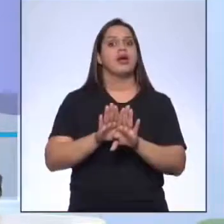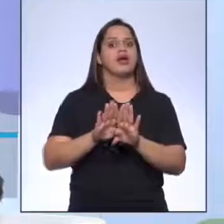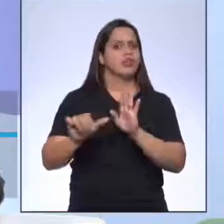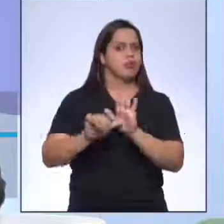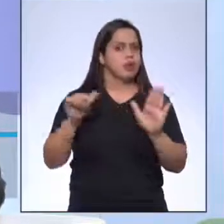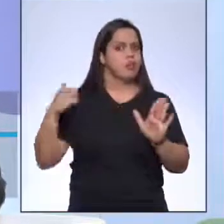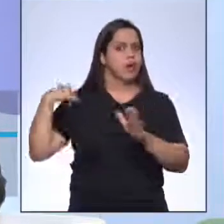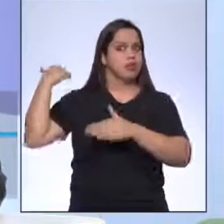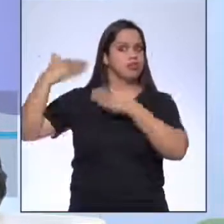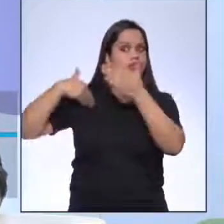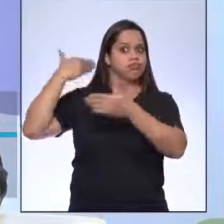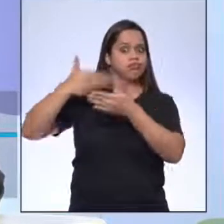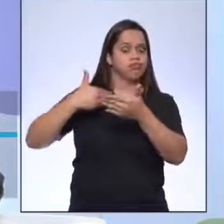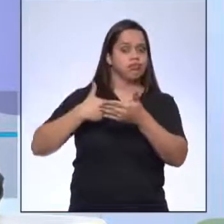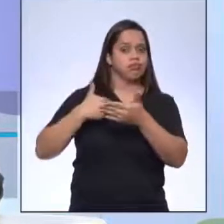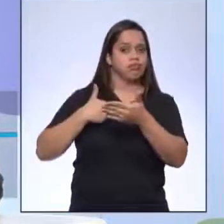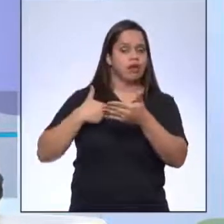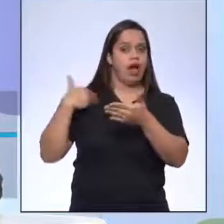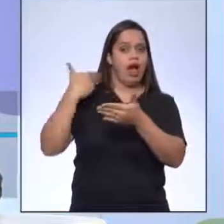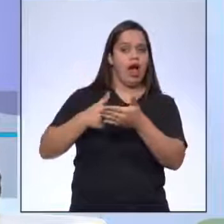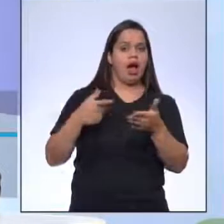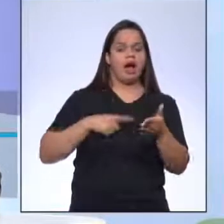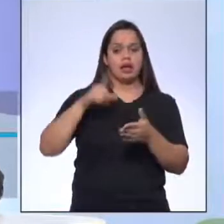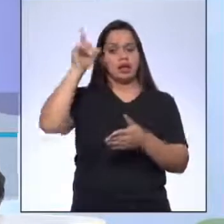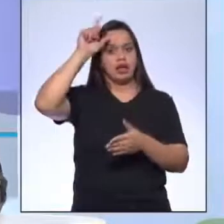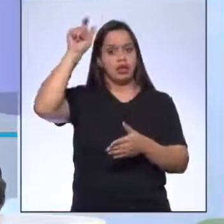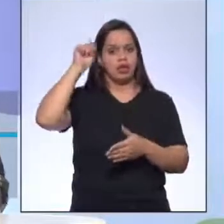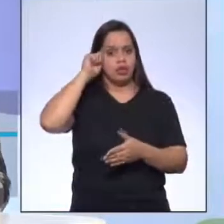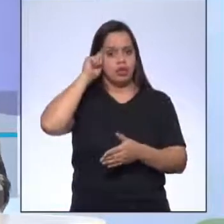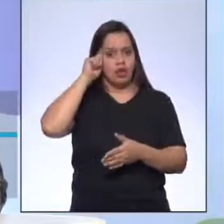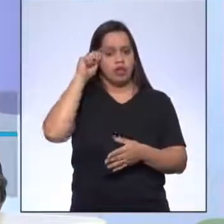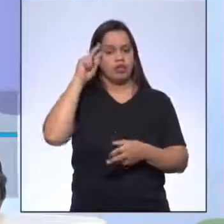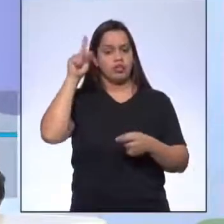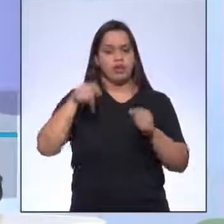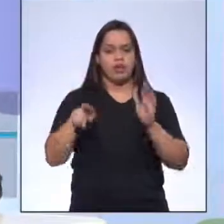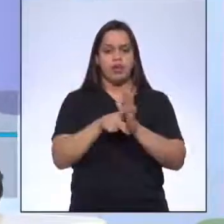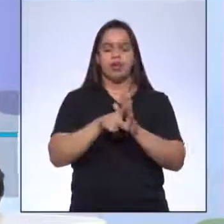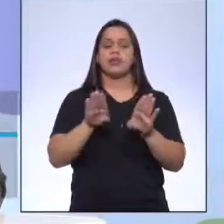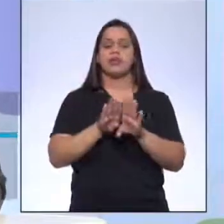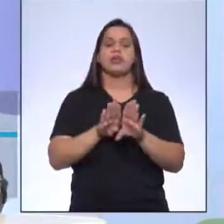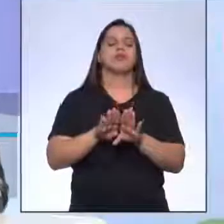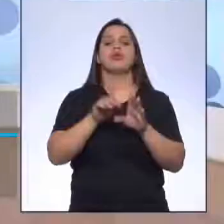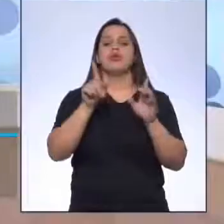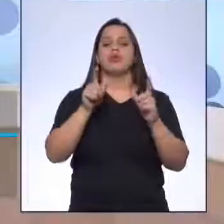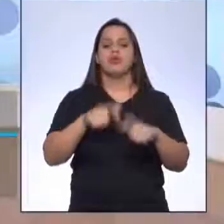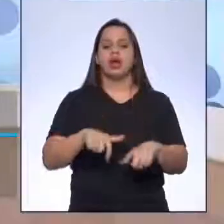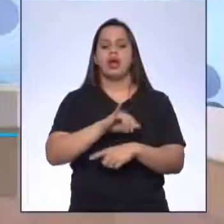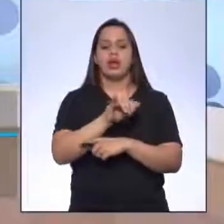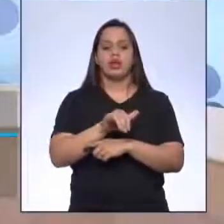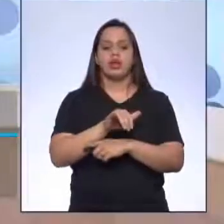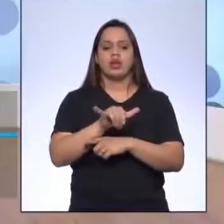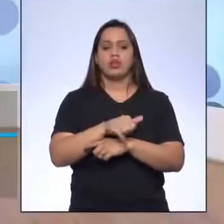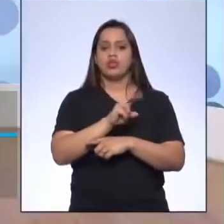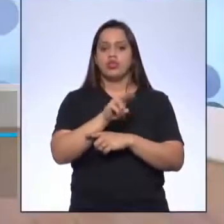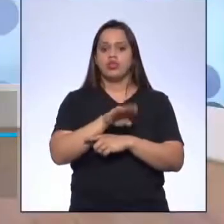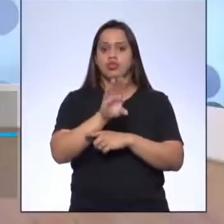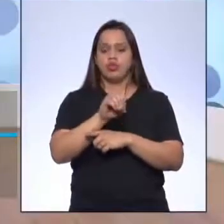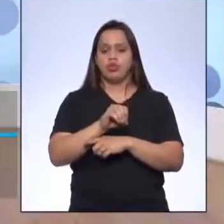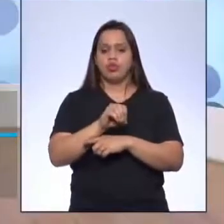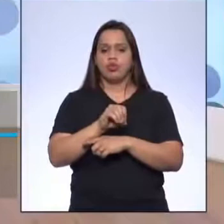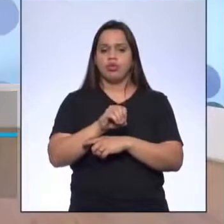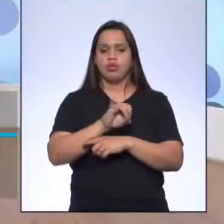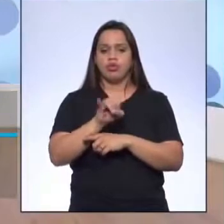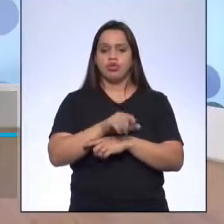ancestrais chegados da África. Se você vê, por exemplo, né, o jongo da Serrinha, no Rio de Janeiro. Ele é famosíssimo, né, mundialmente conhecido, o